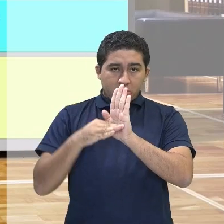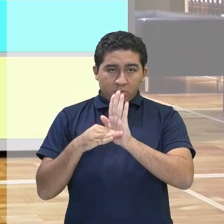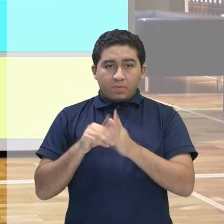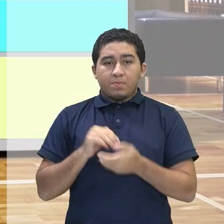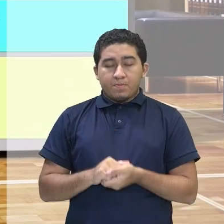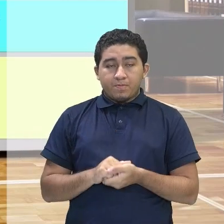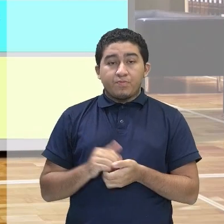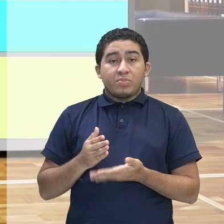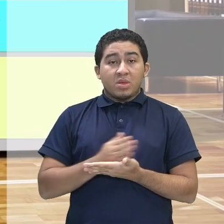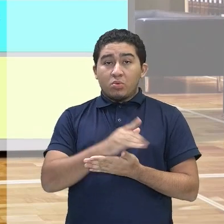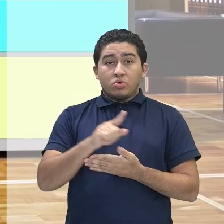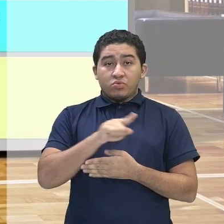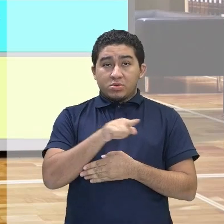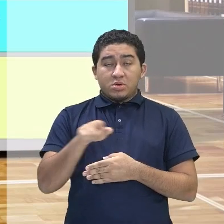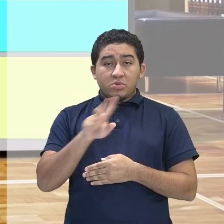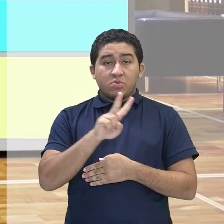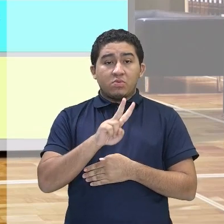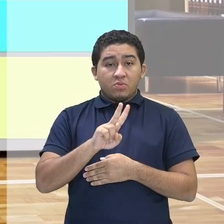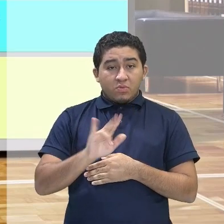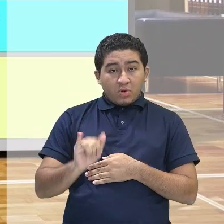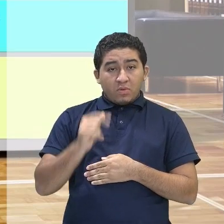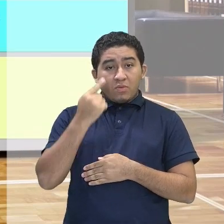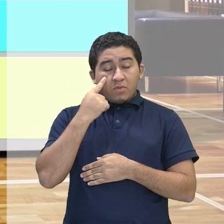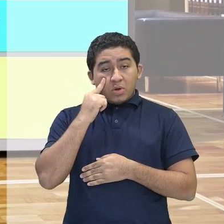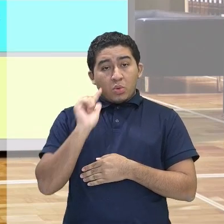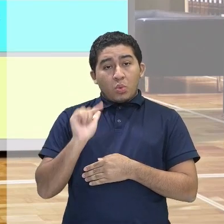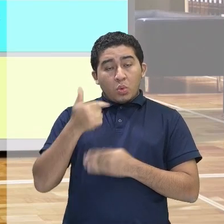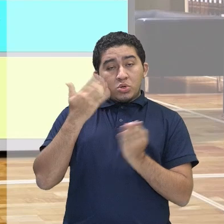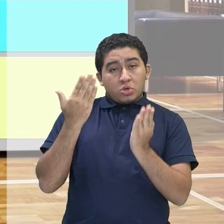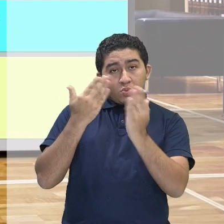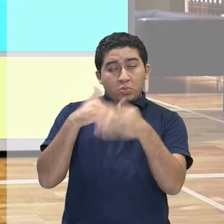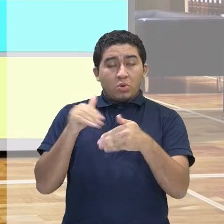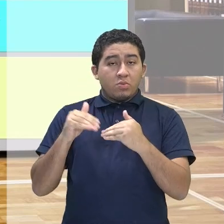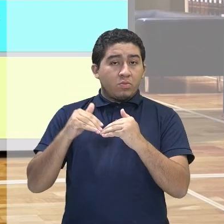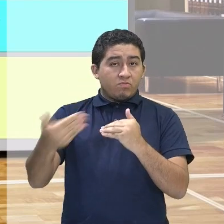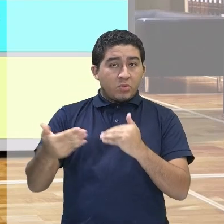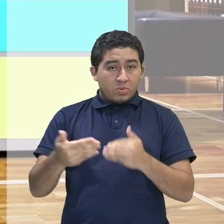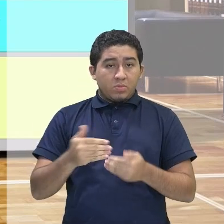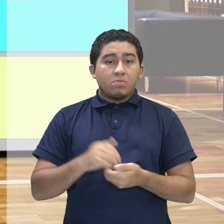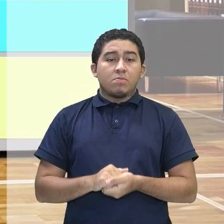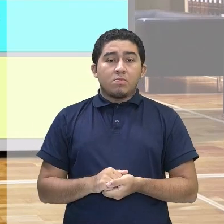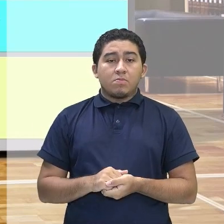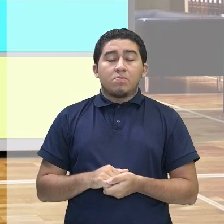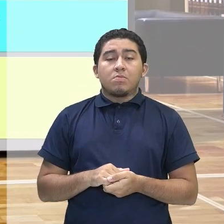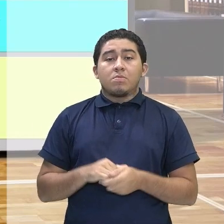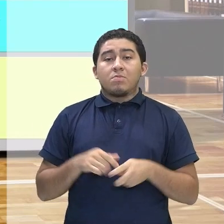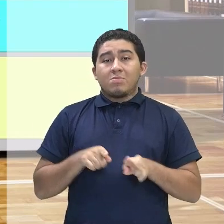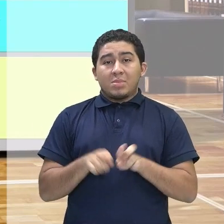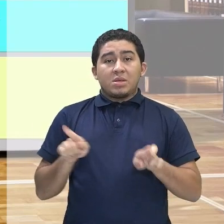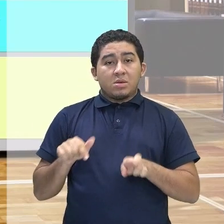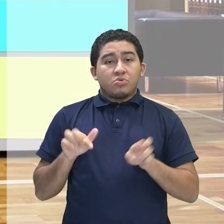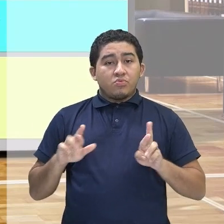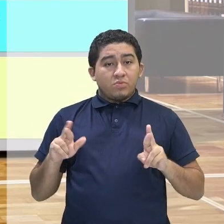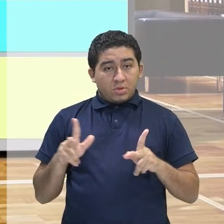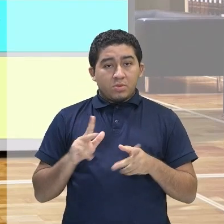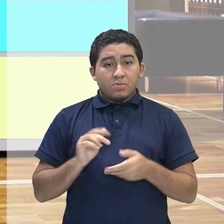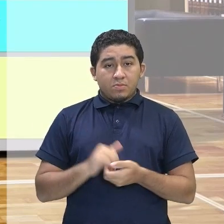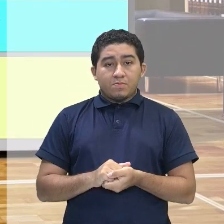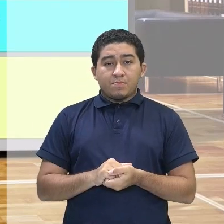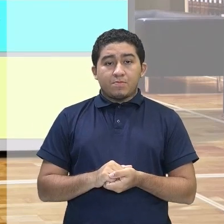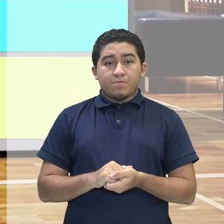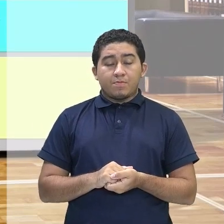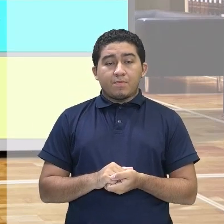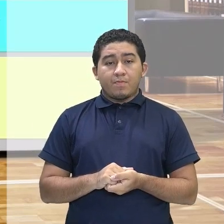certeza vão ver nas avaliações externas, né? Em geral eles aparecem, mas eles não são muitos. Mas é interessante você